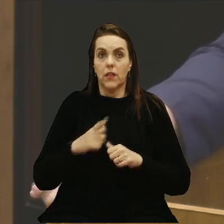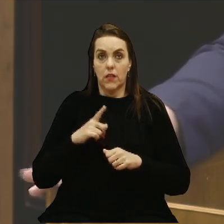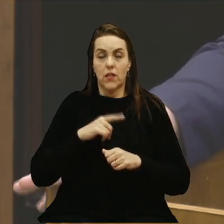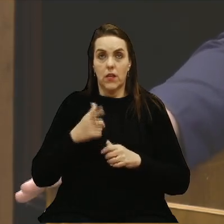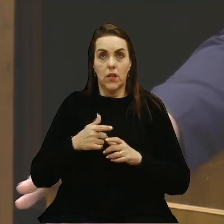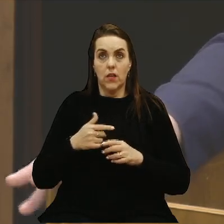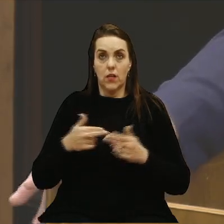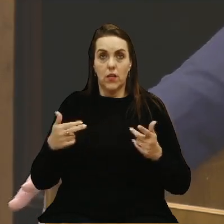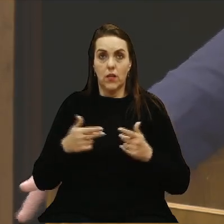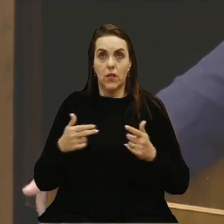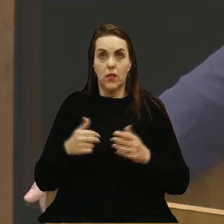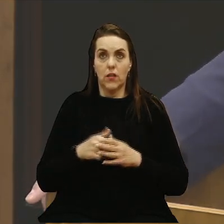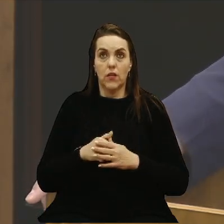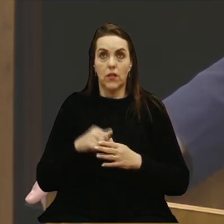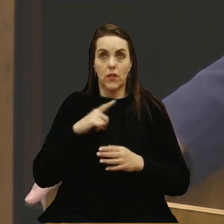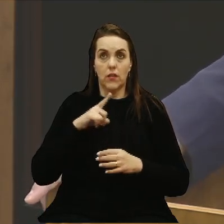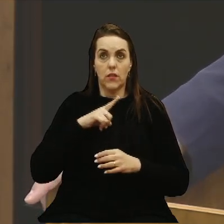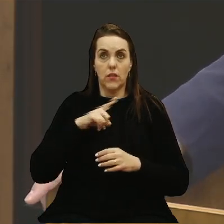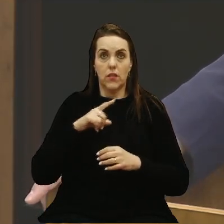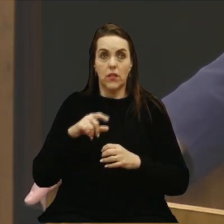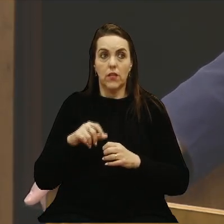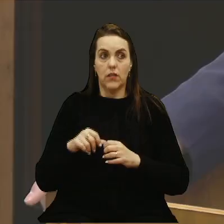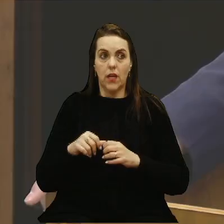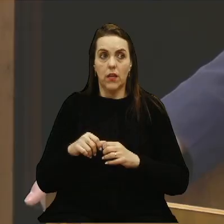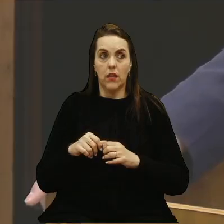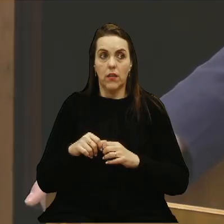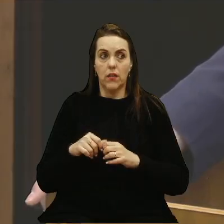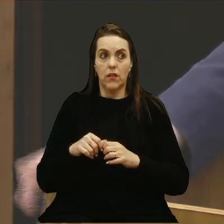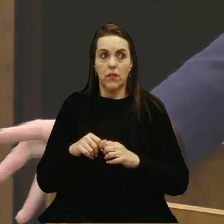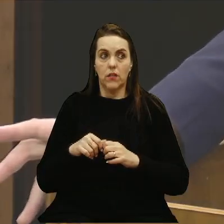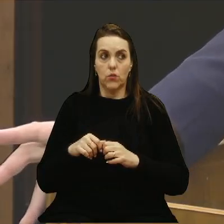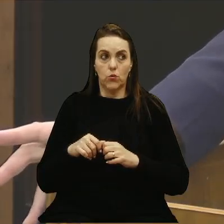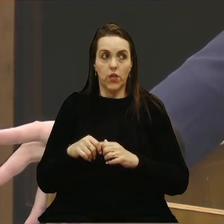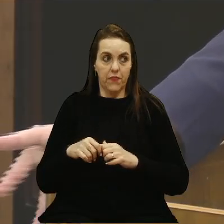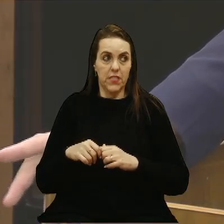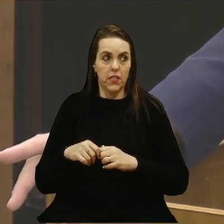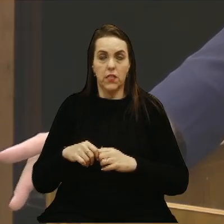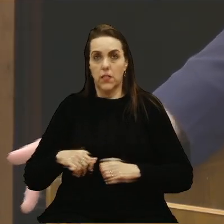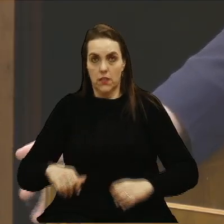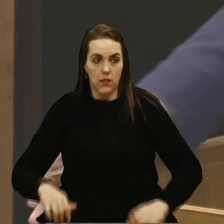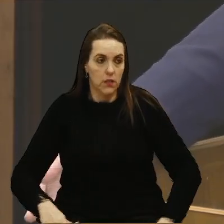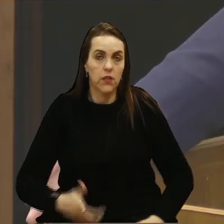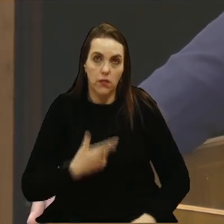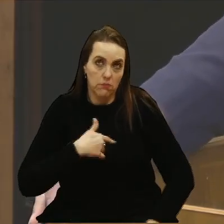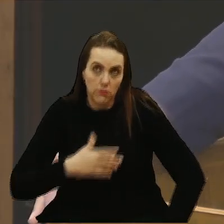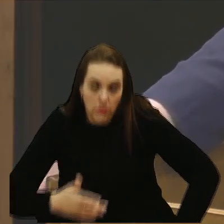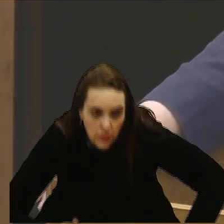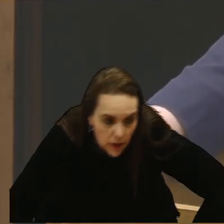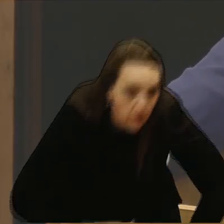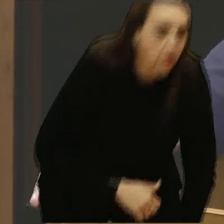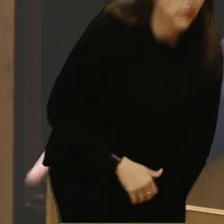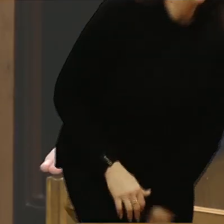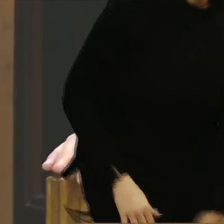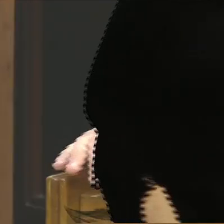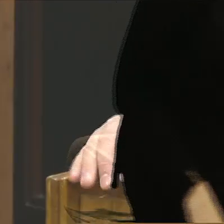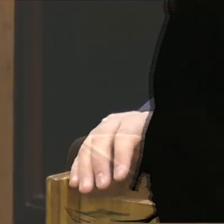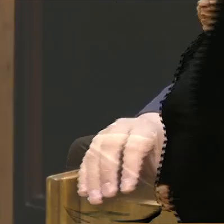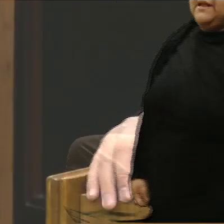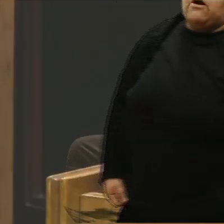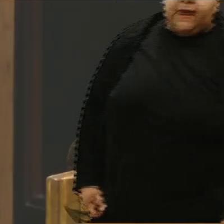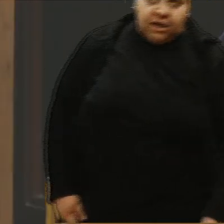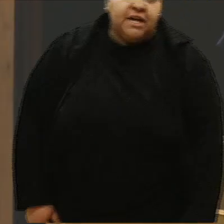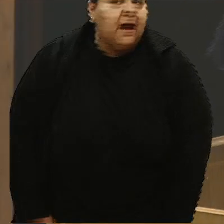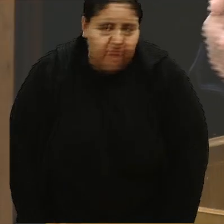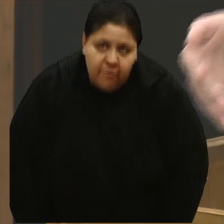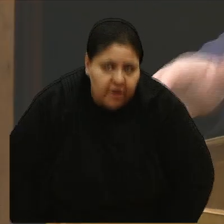que foram apresentados aqui. 60 e tantos por cento dos atendimentos são da ficha azul, mais a ficha verde, que não são situações